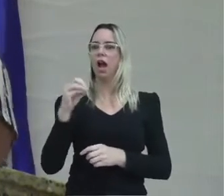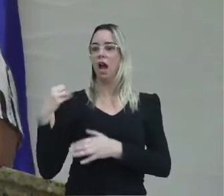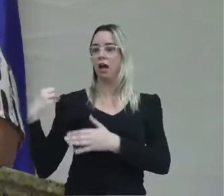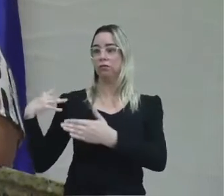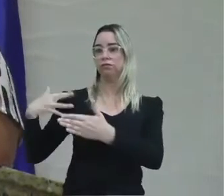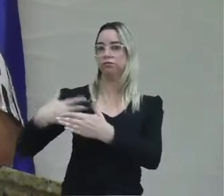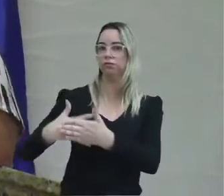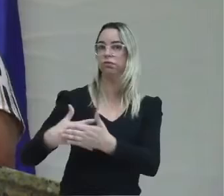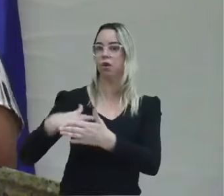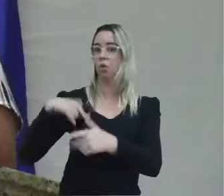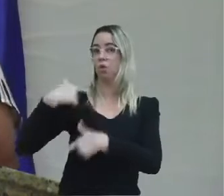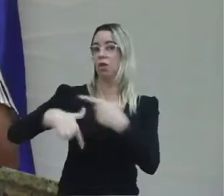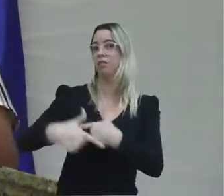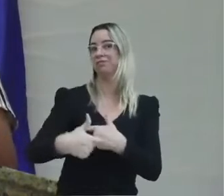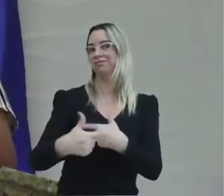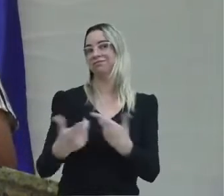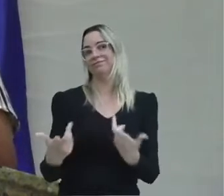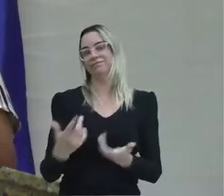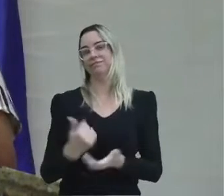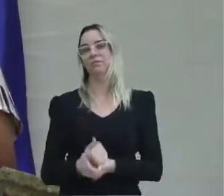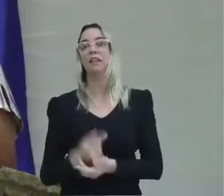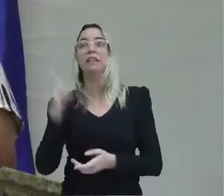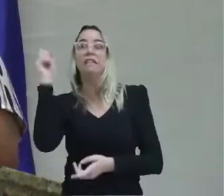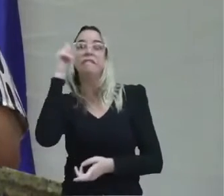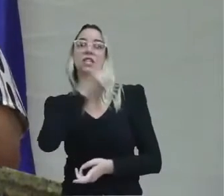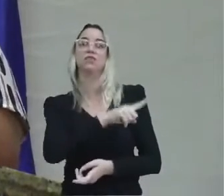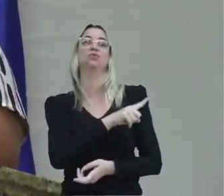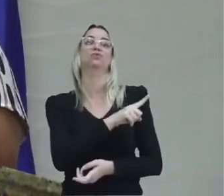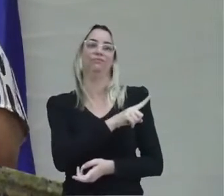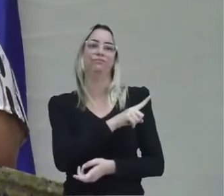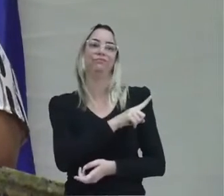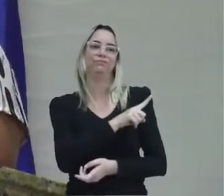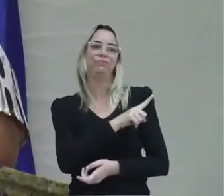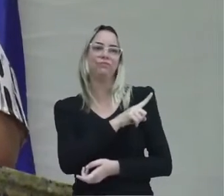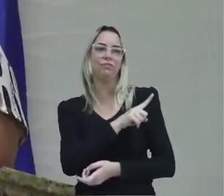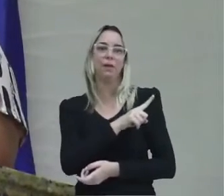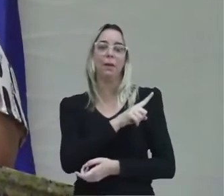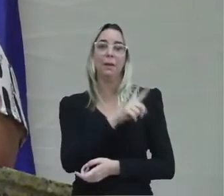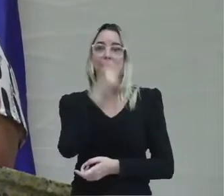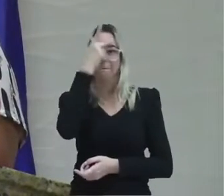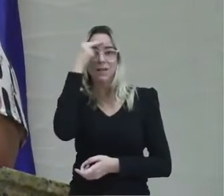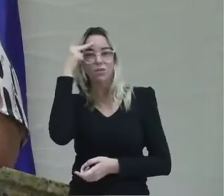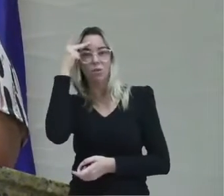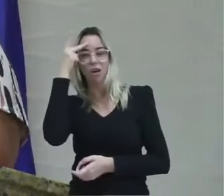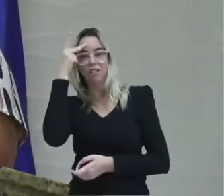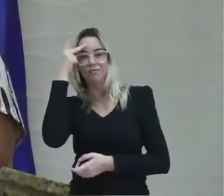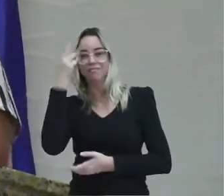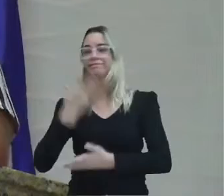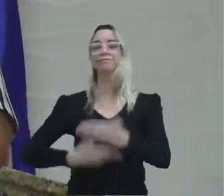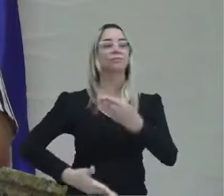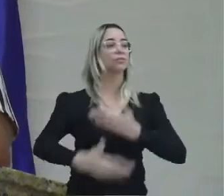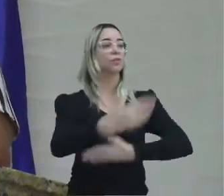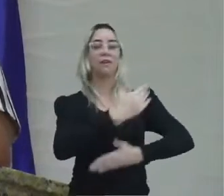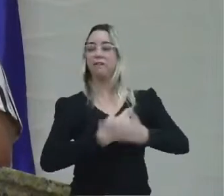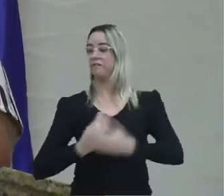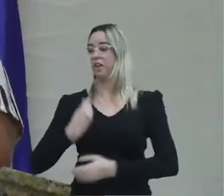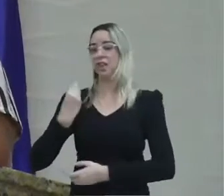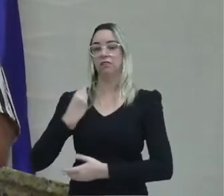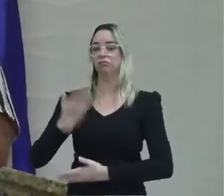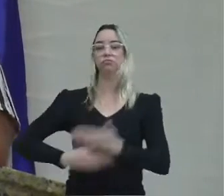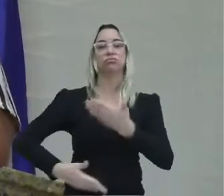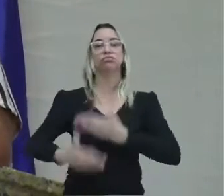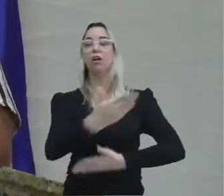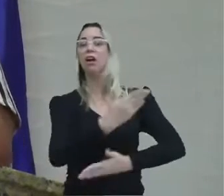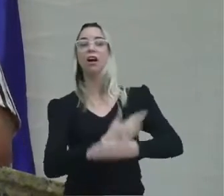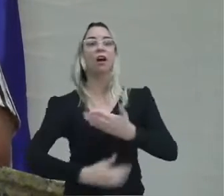nessa casa, é muito difícil as pessoas que não convivem com a educação compreender